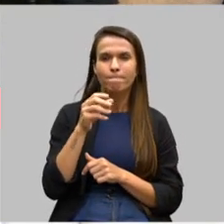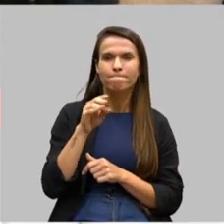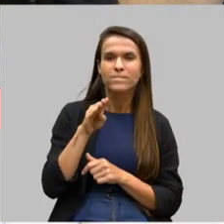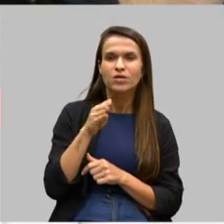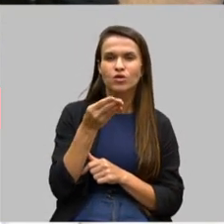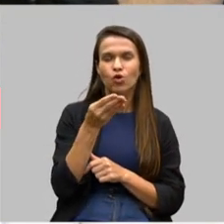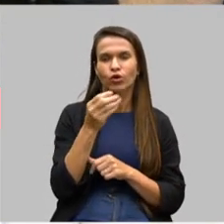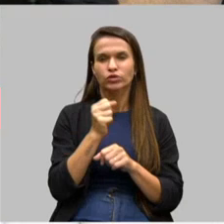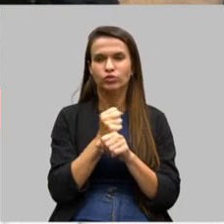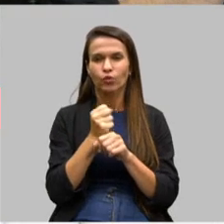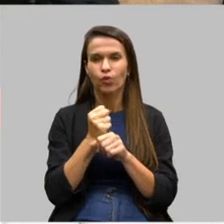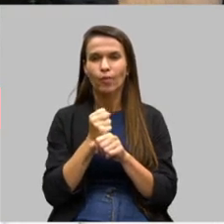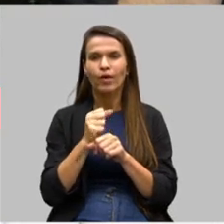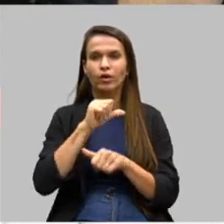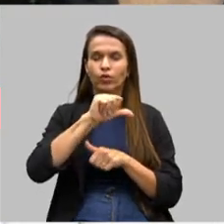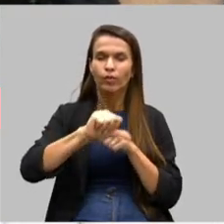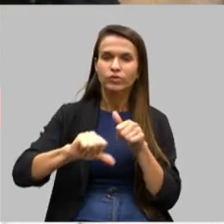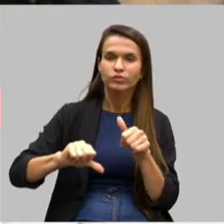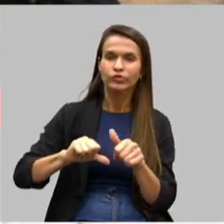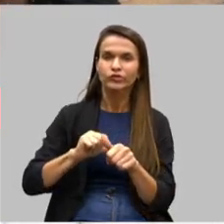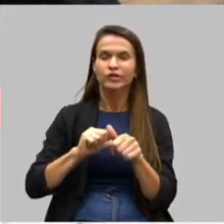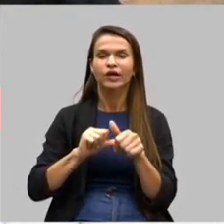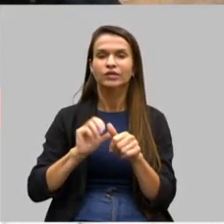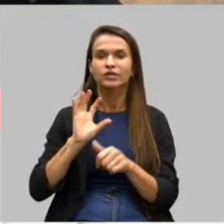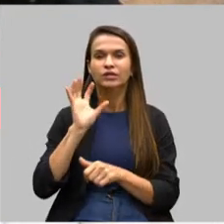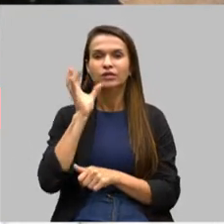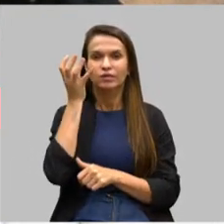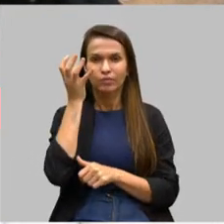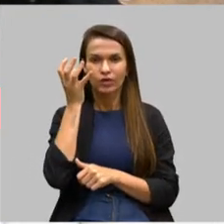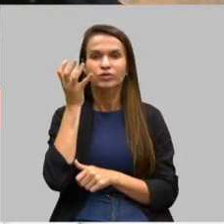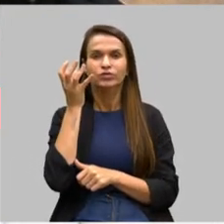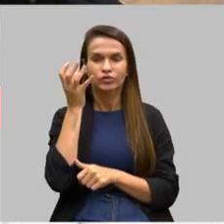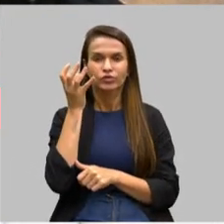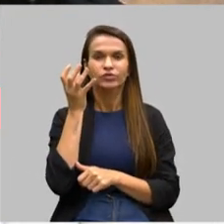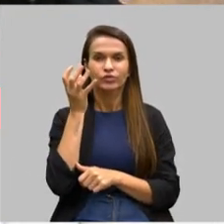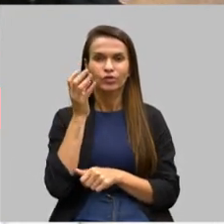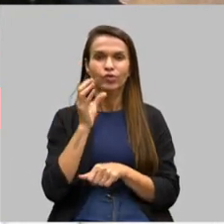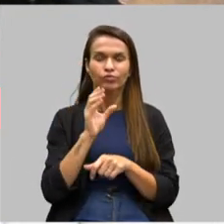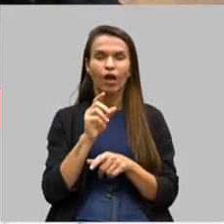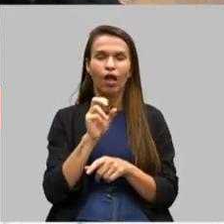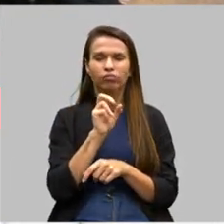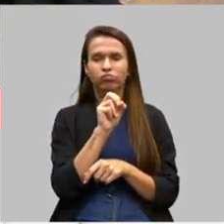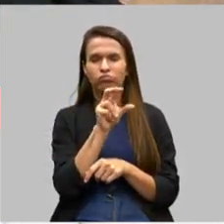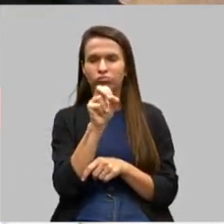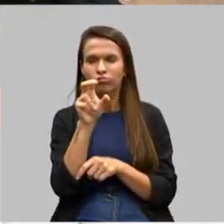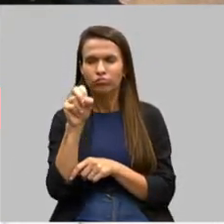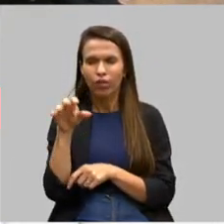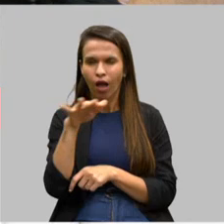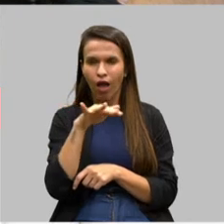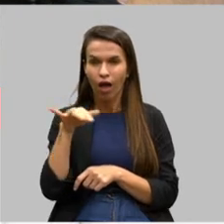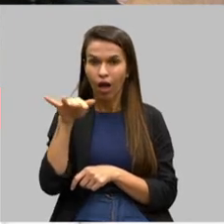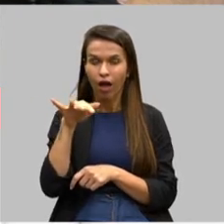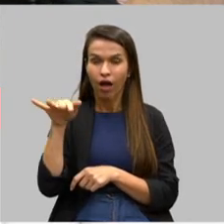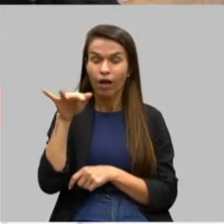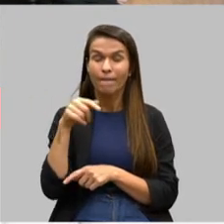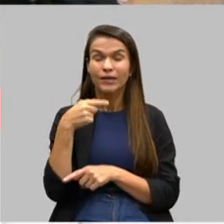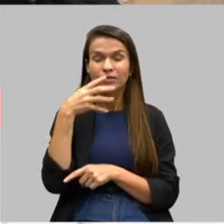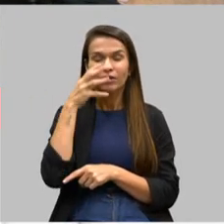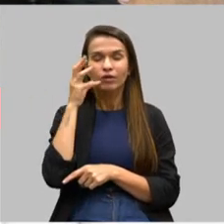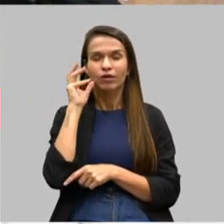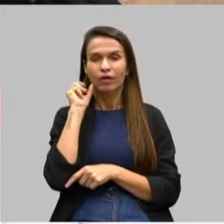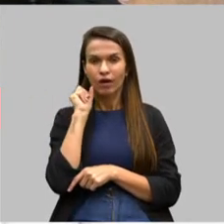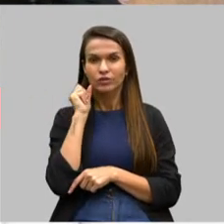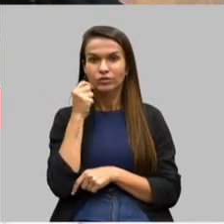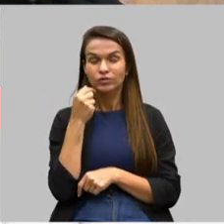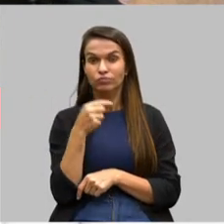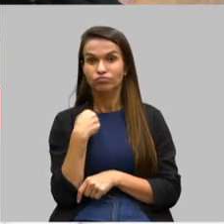com as mudanças climáticas em curso. Claro, são cenários, mas eu acho que isso